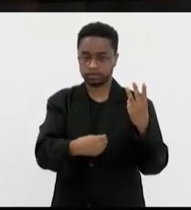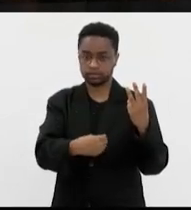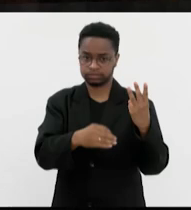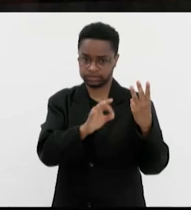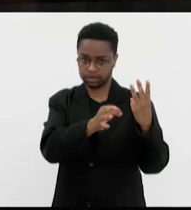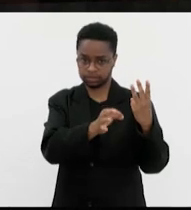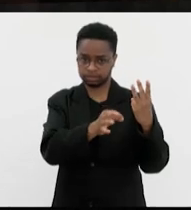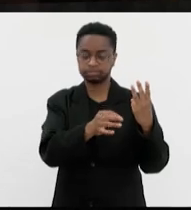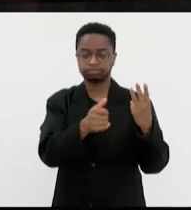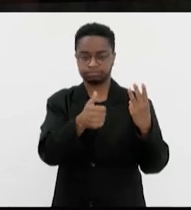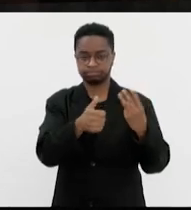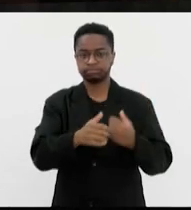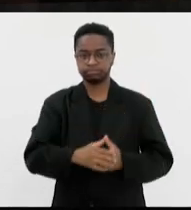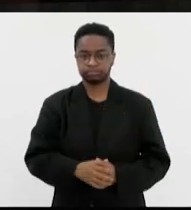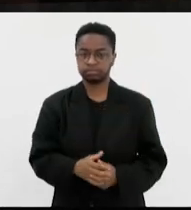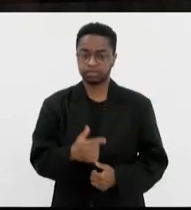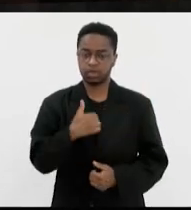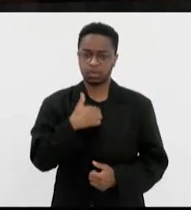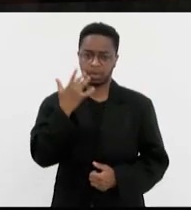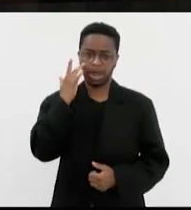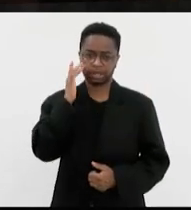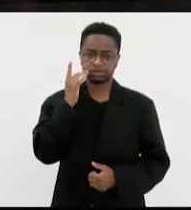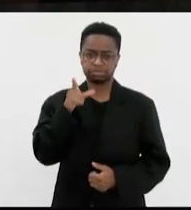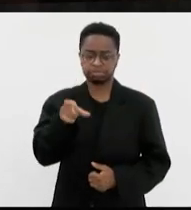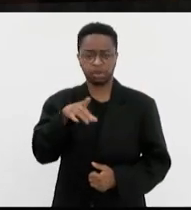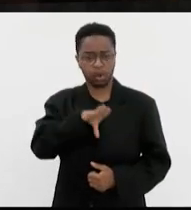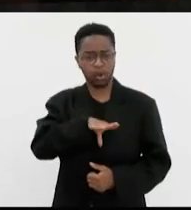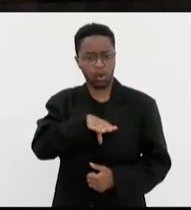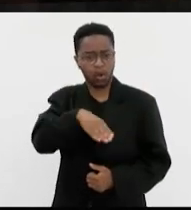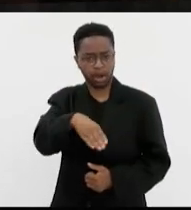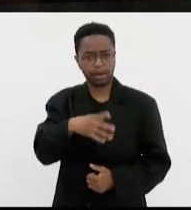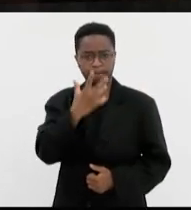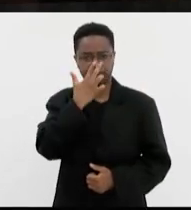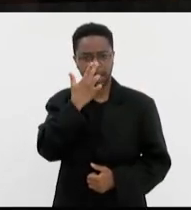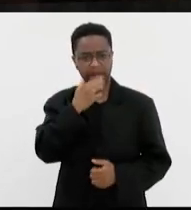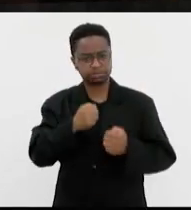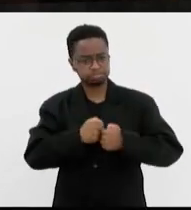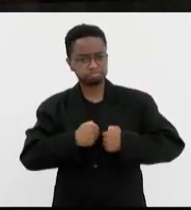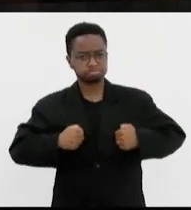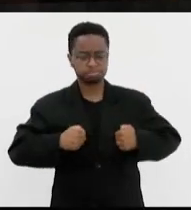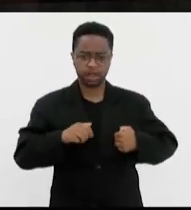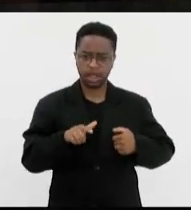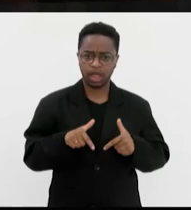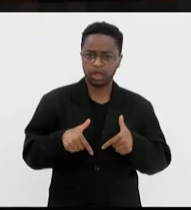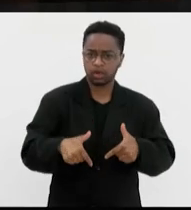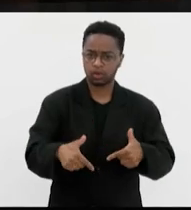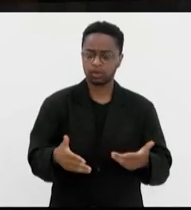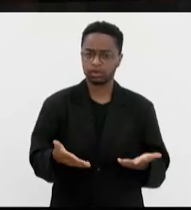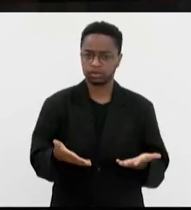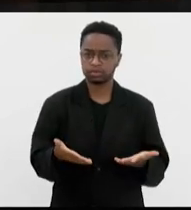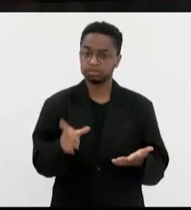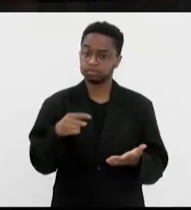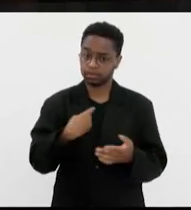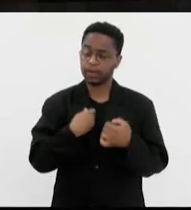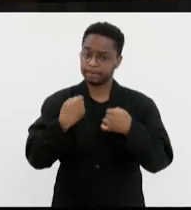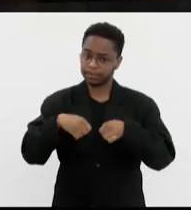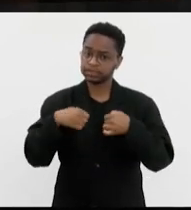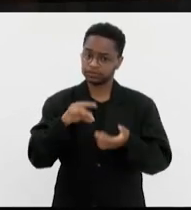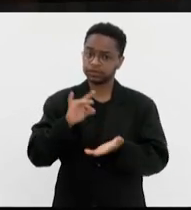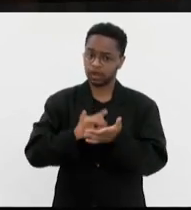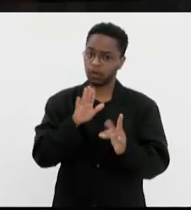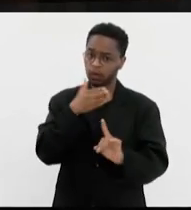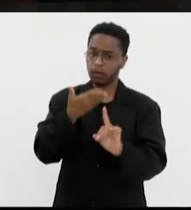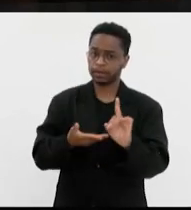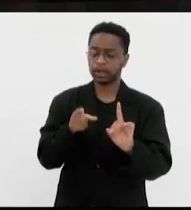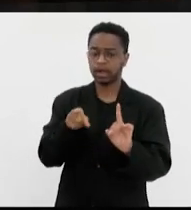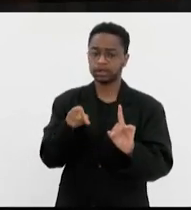isso? Achei um ato heróico e que a gente devia mesmo prestar todas as